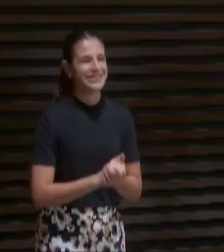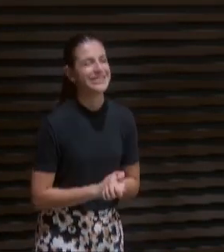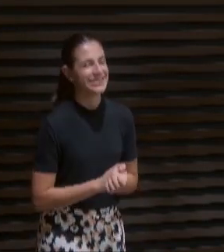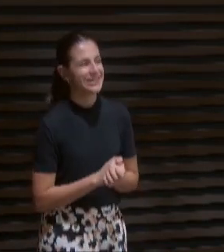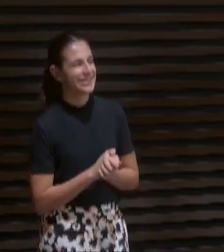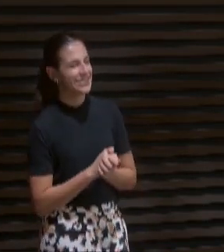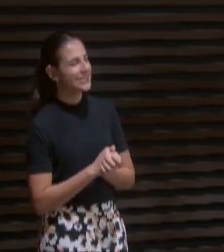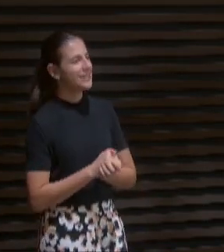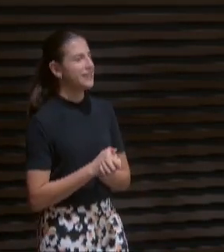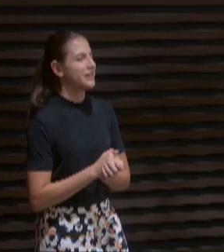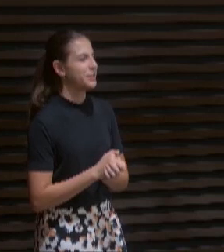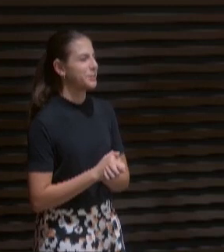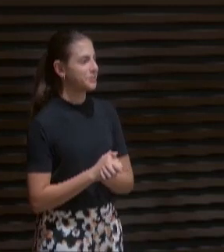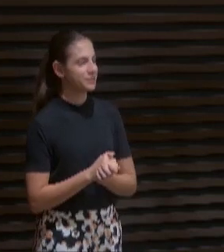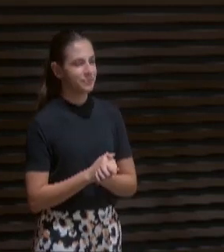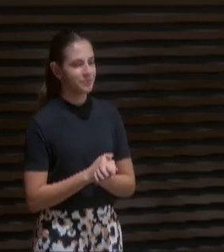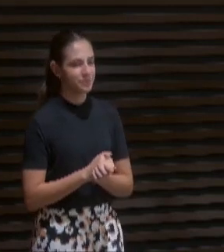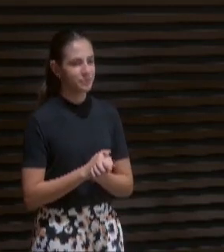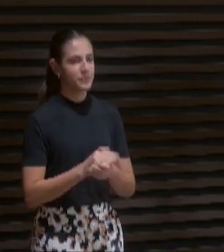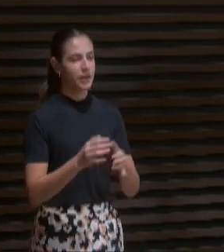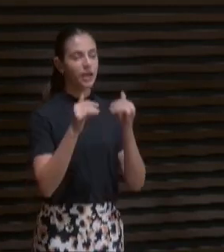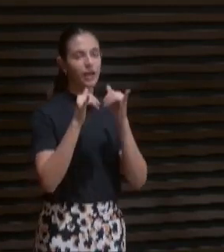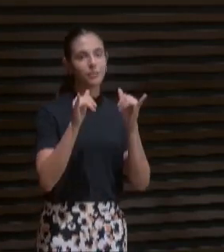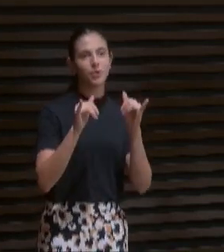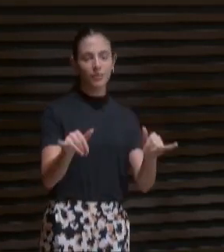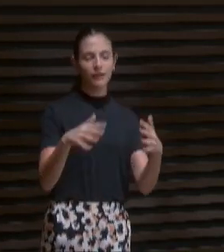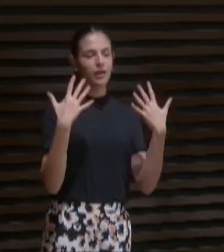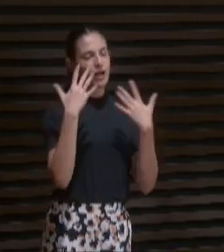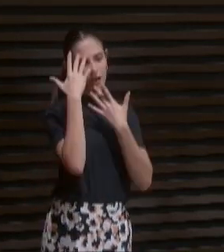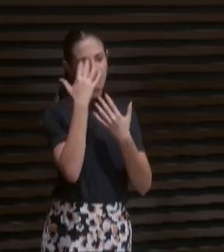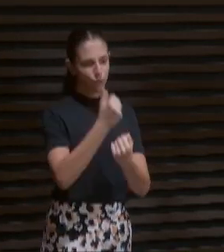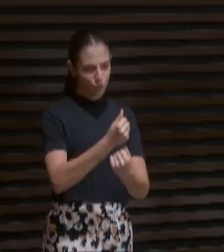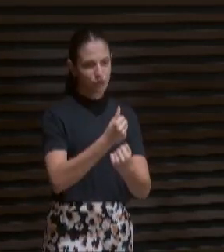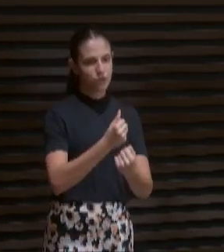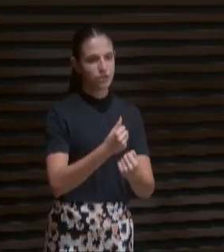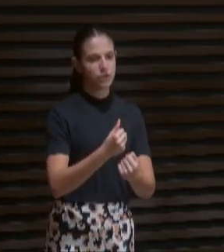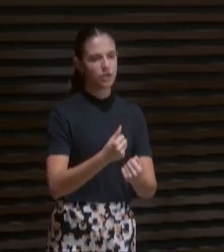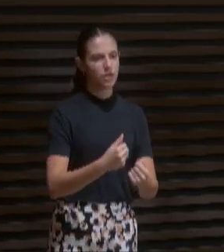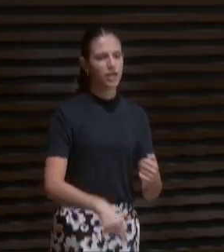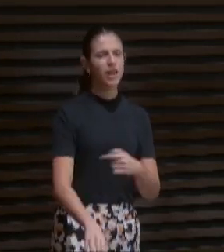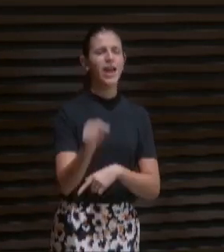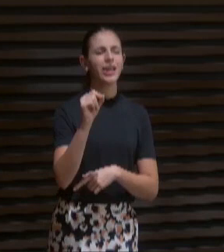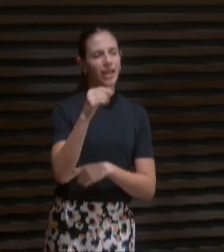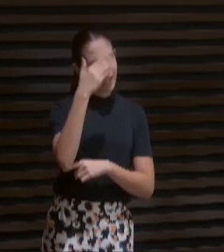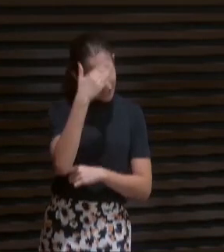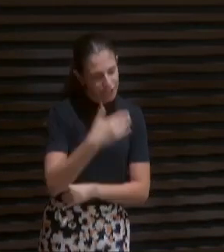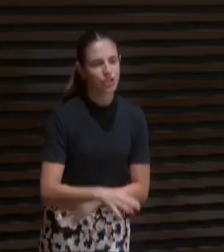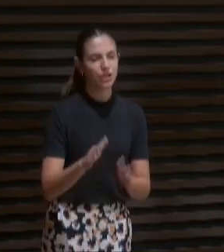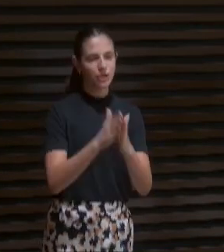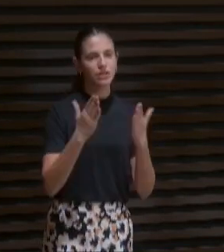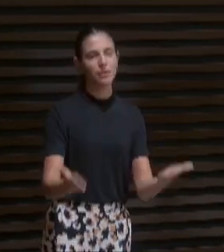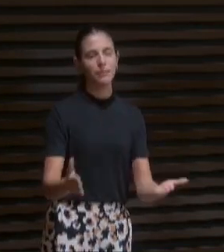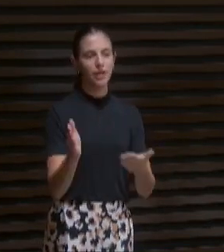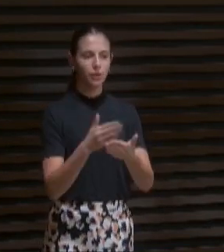Aí... E proclamava em grande voz: quem é digno de abrir o livro e